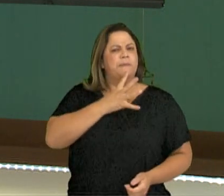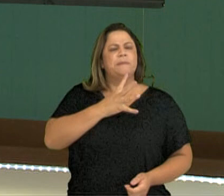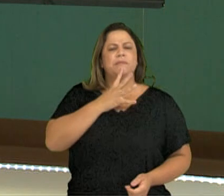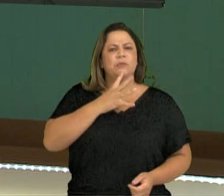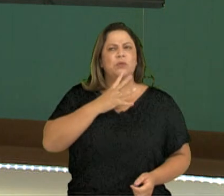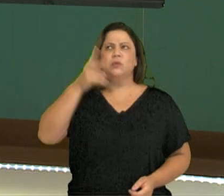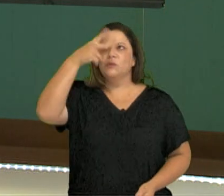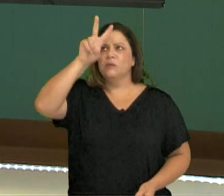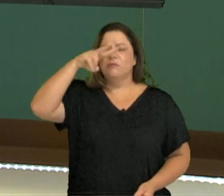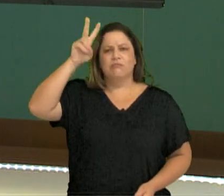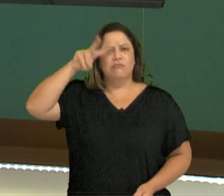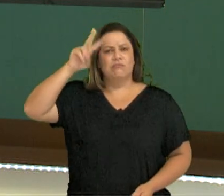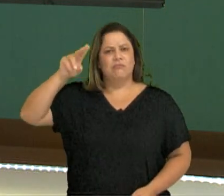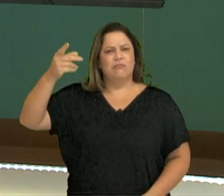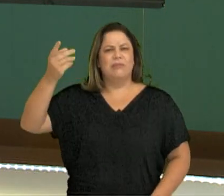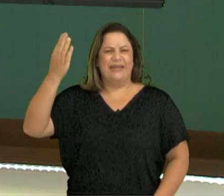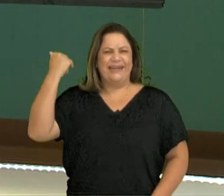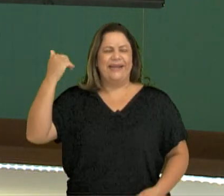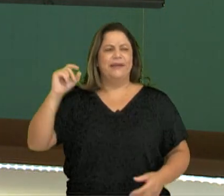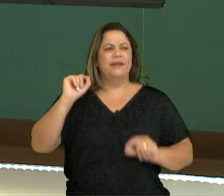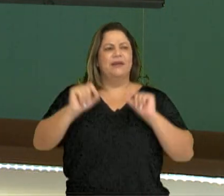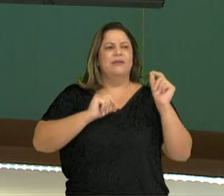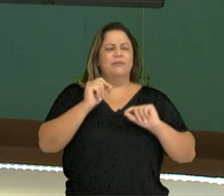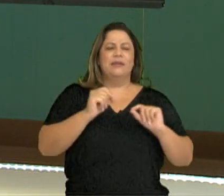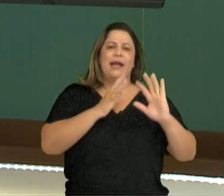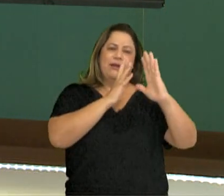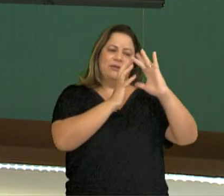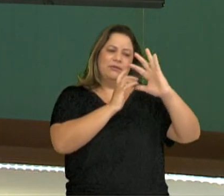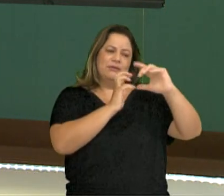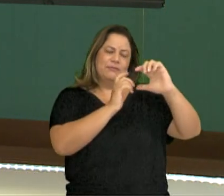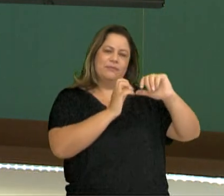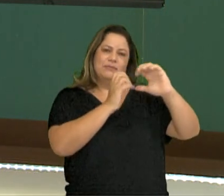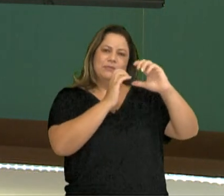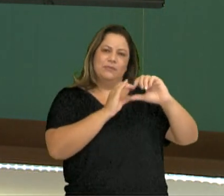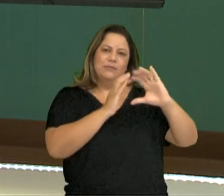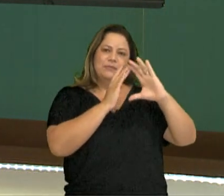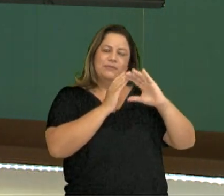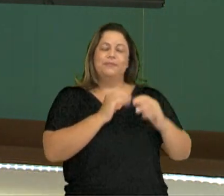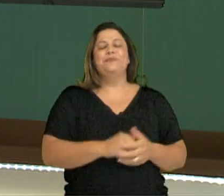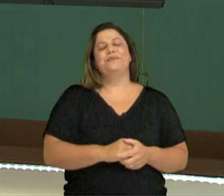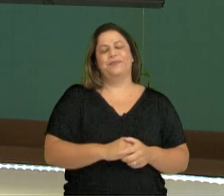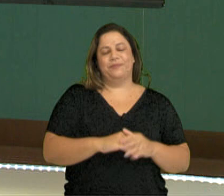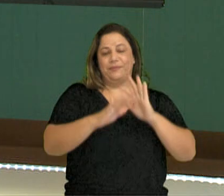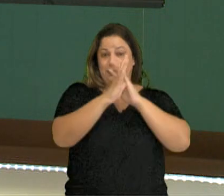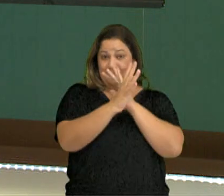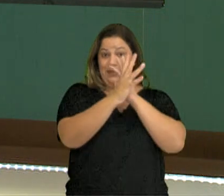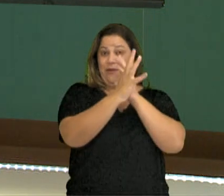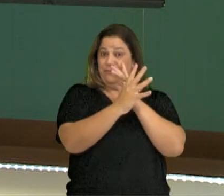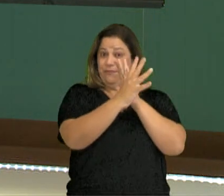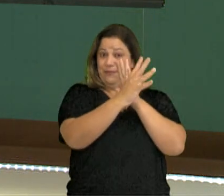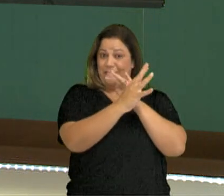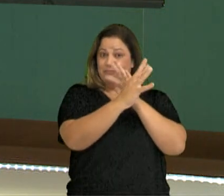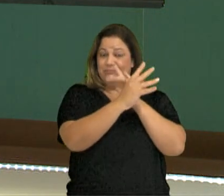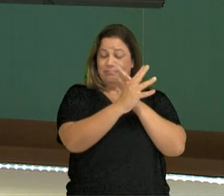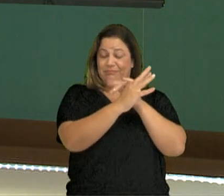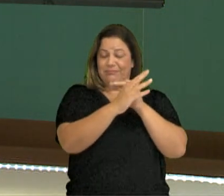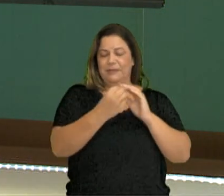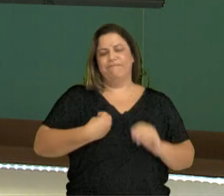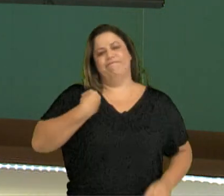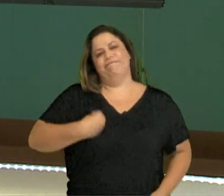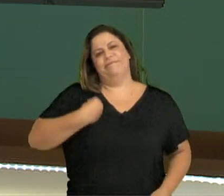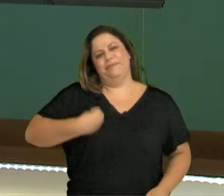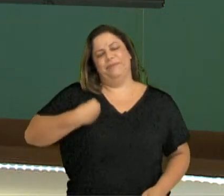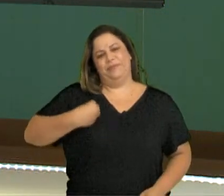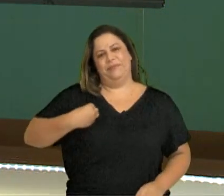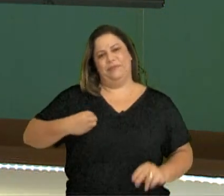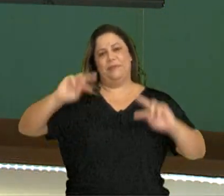de lembrarmos do som é o da flauta, presente na humanidade desde